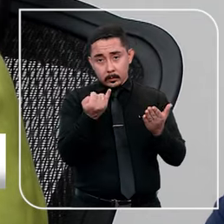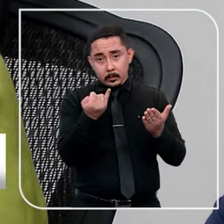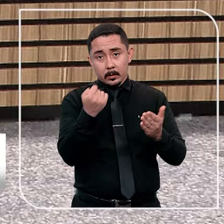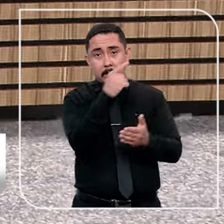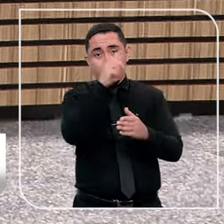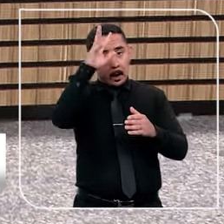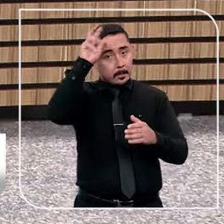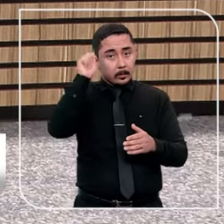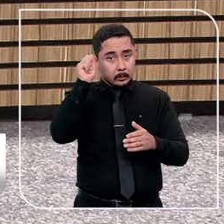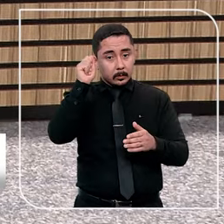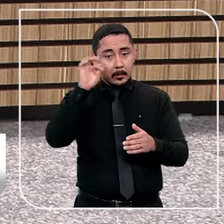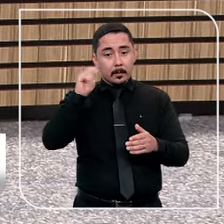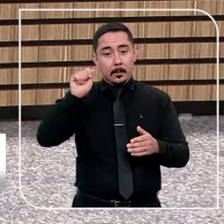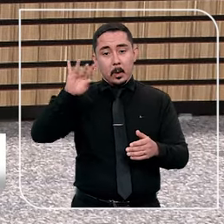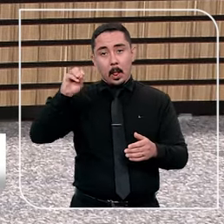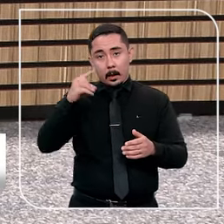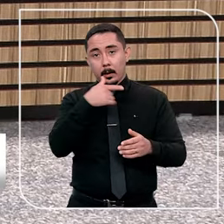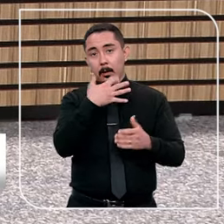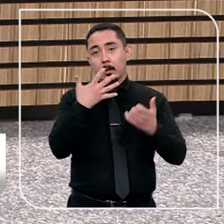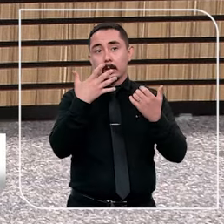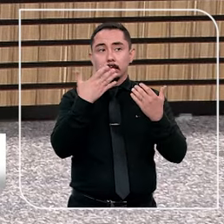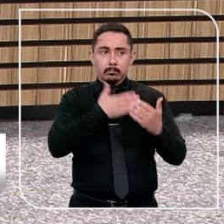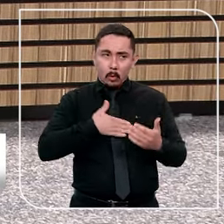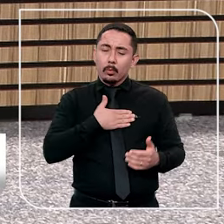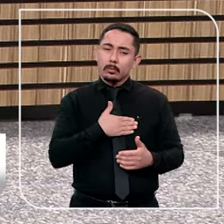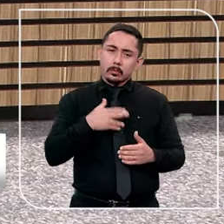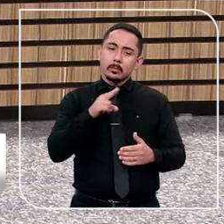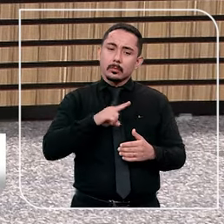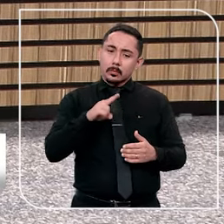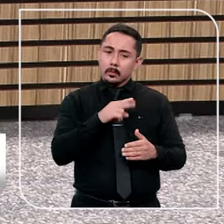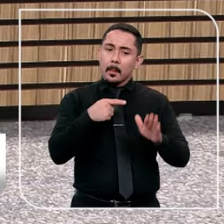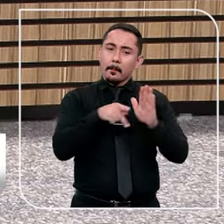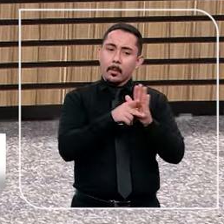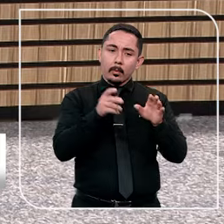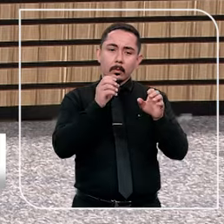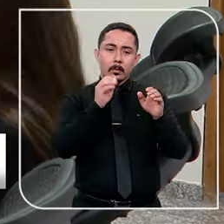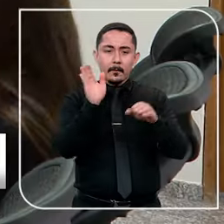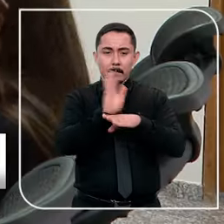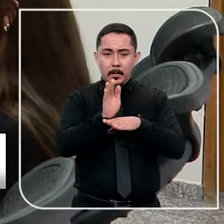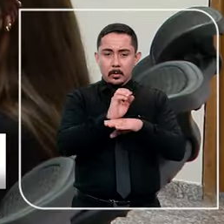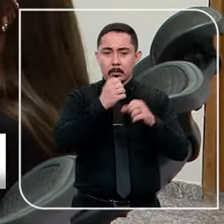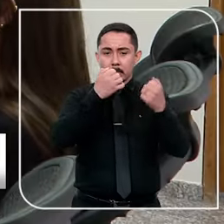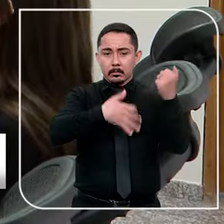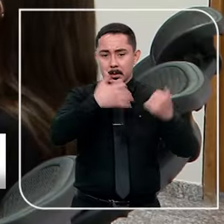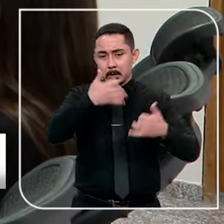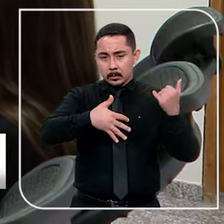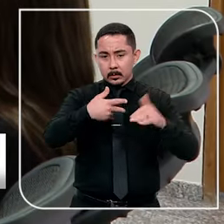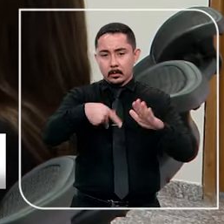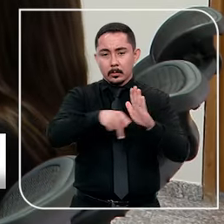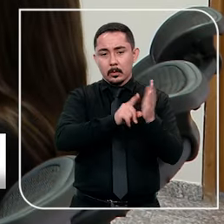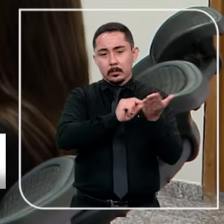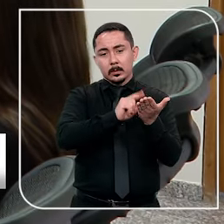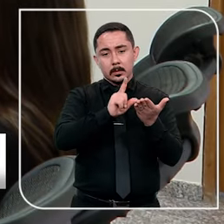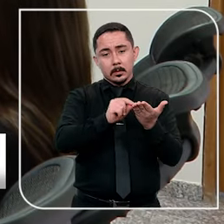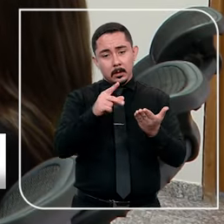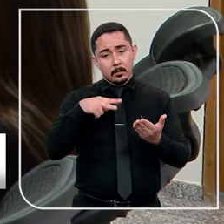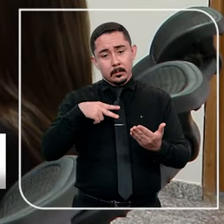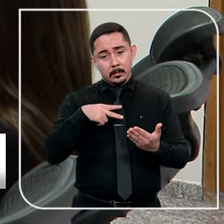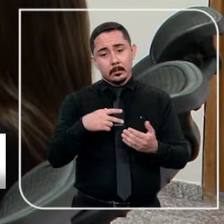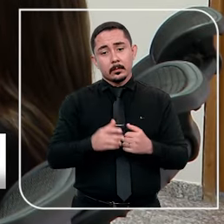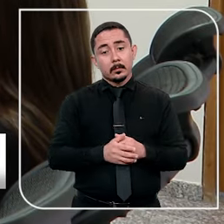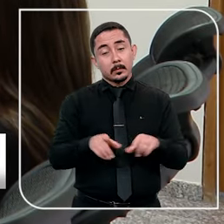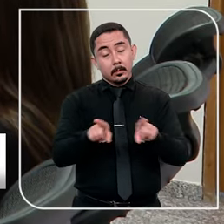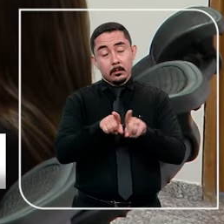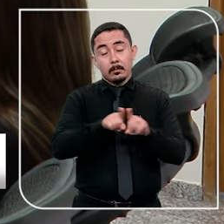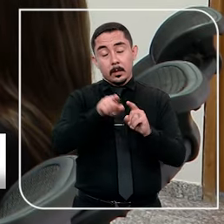Justiça do Amazonas Fabíola Borges gostou da ideia de produzir workshop em formato de videoaulas para esclarecer sobre o US de dados